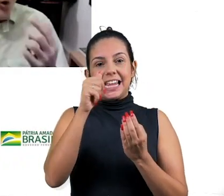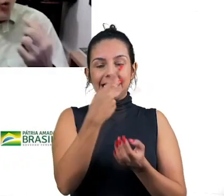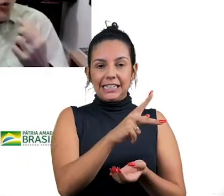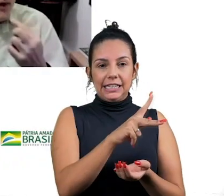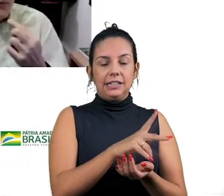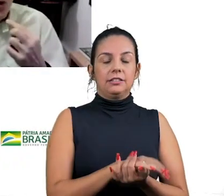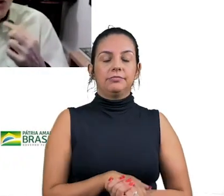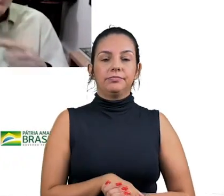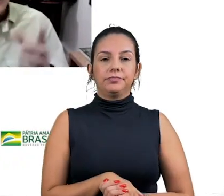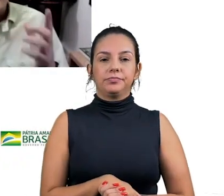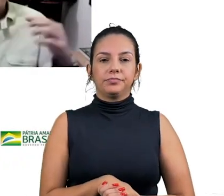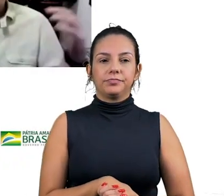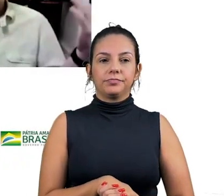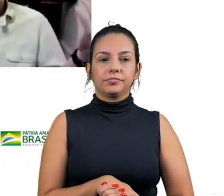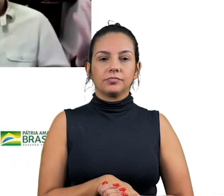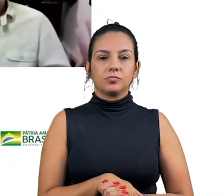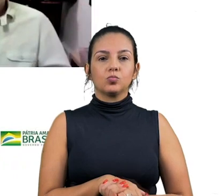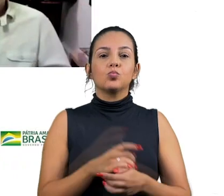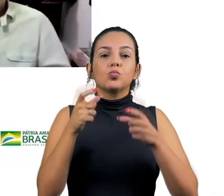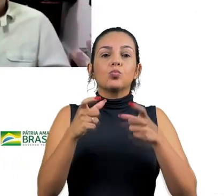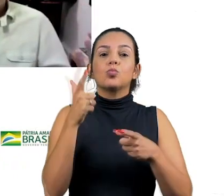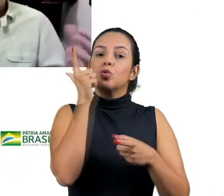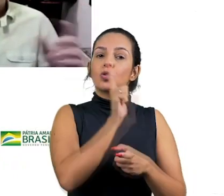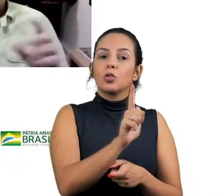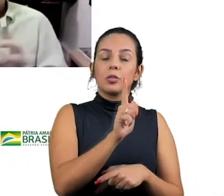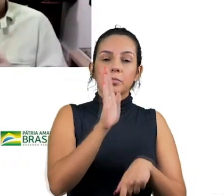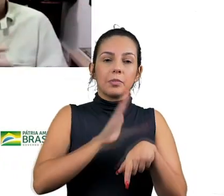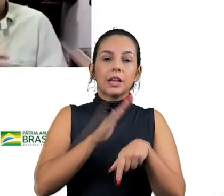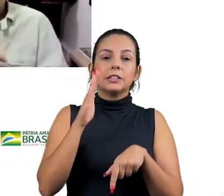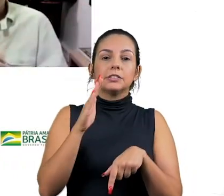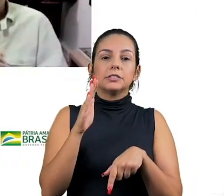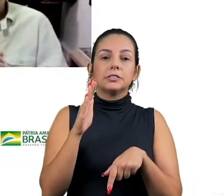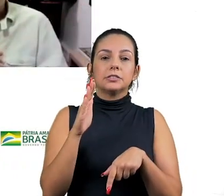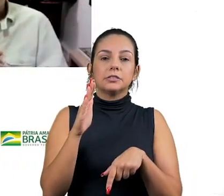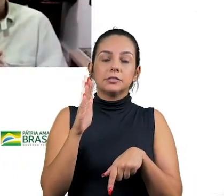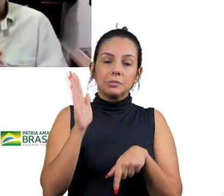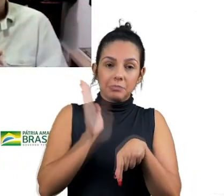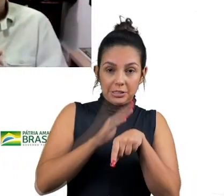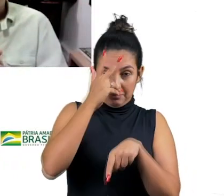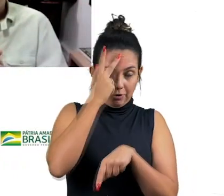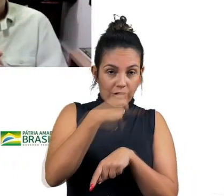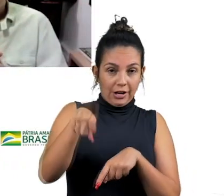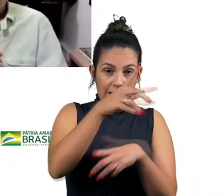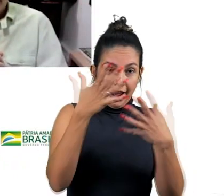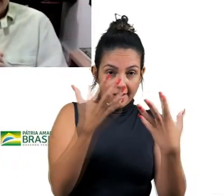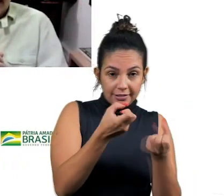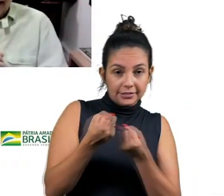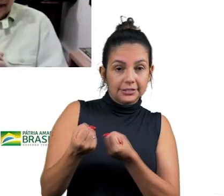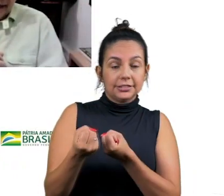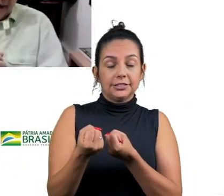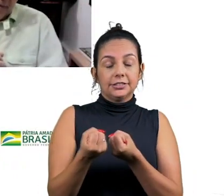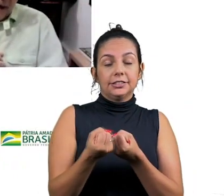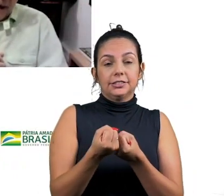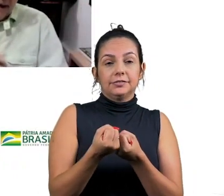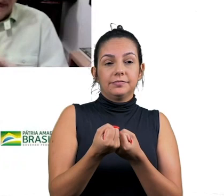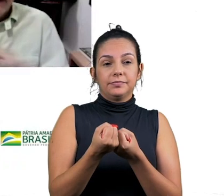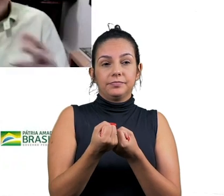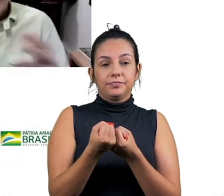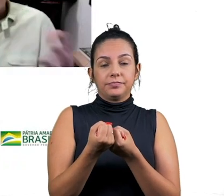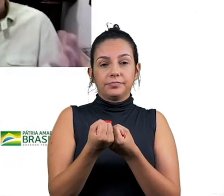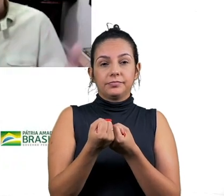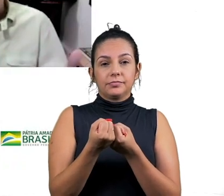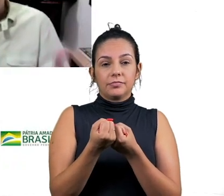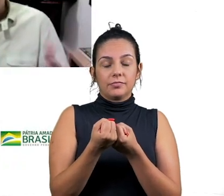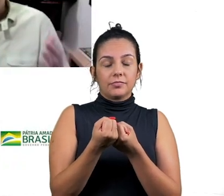Agora, onde é que ele consegue mais adeptos? Ele consegue mais adeptos no sentido de que